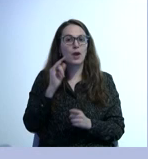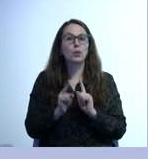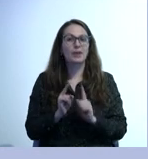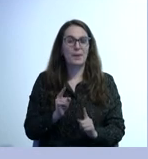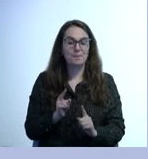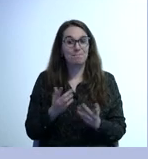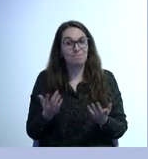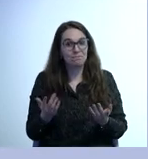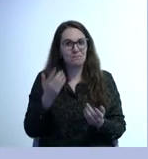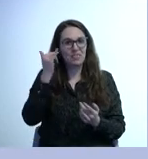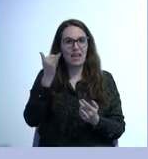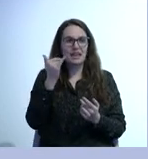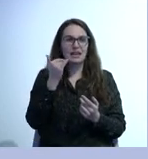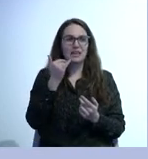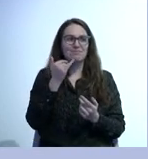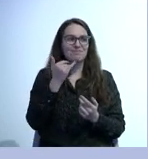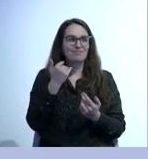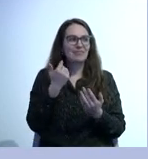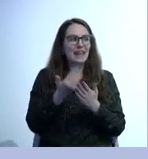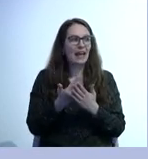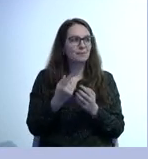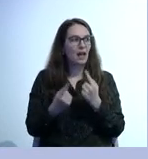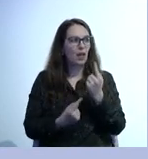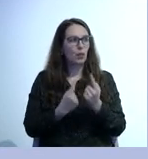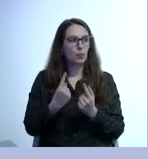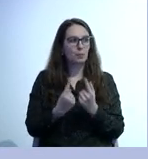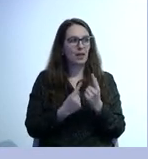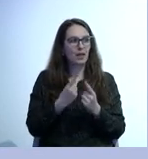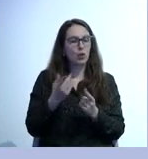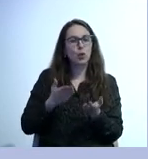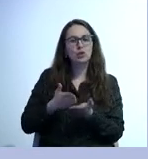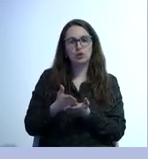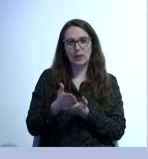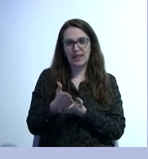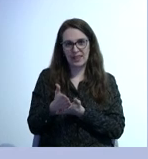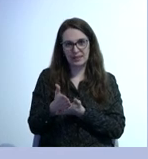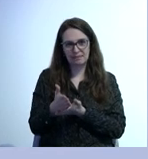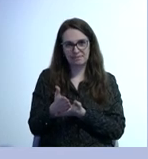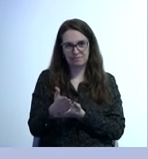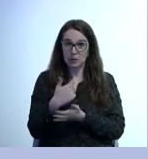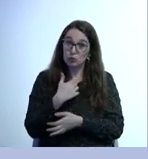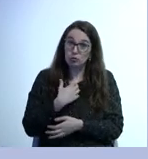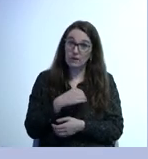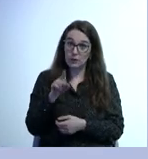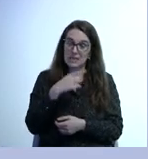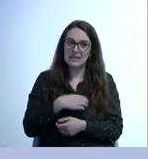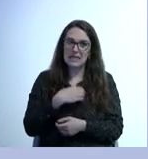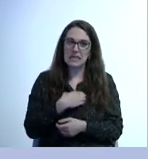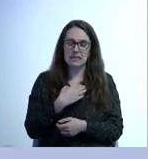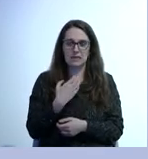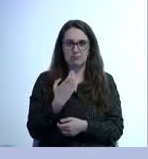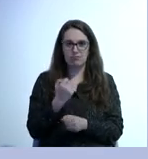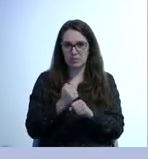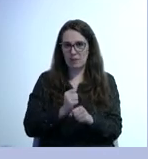cria uma certa continuidade que eu gostaria que se sentisse no meu trabalho,